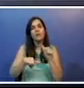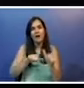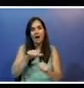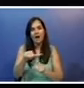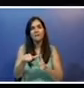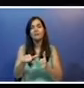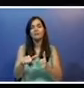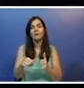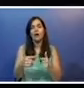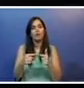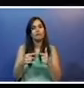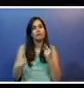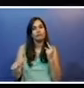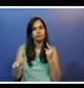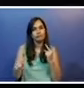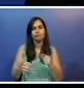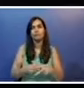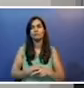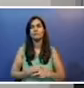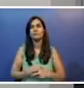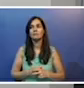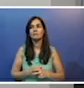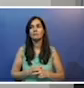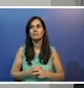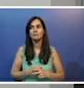fica incoerente.